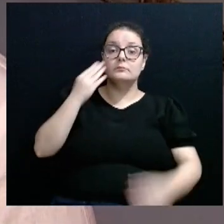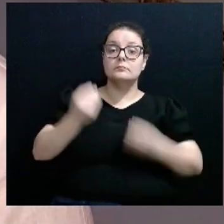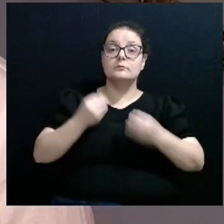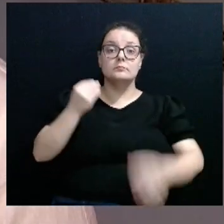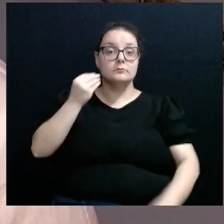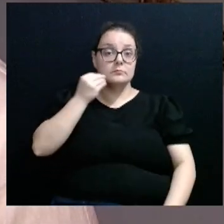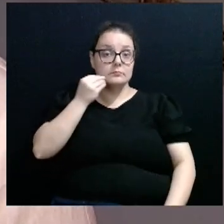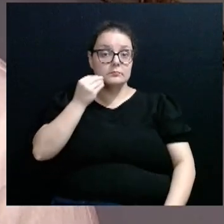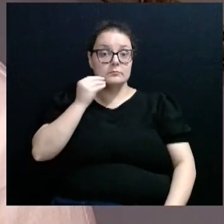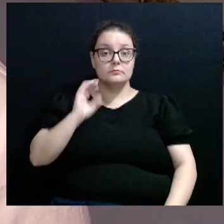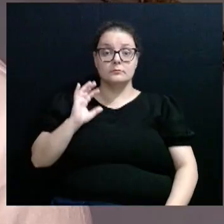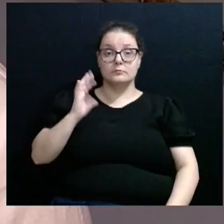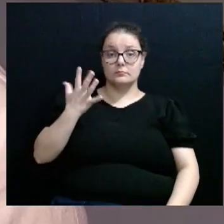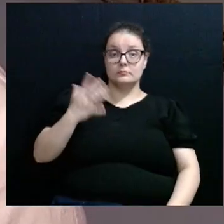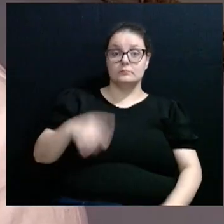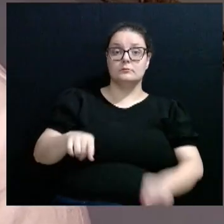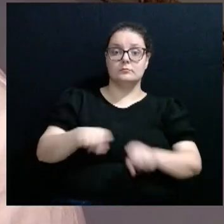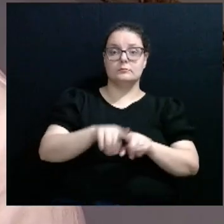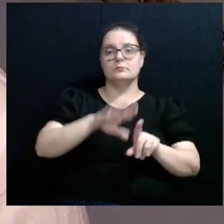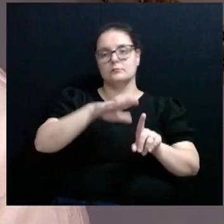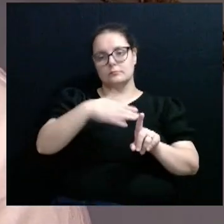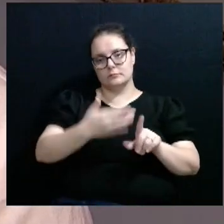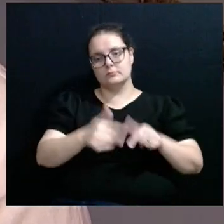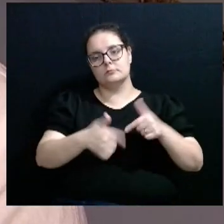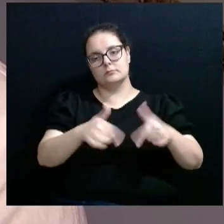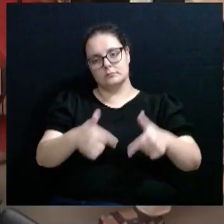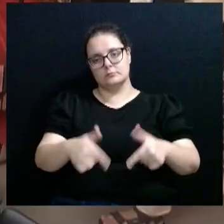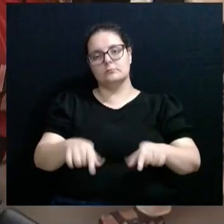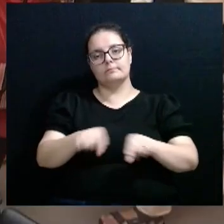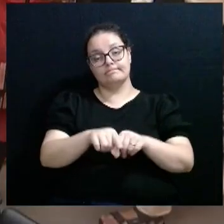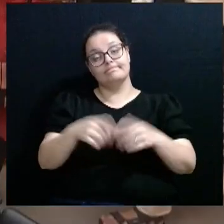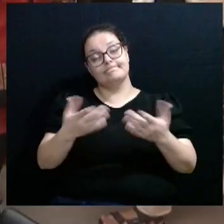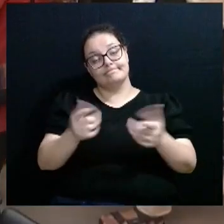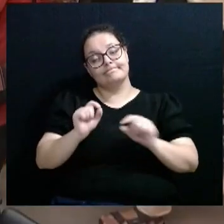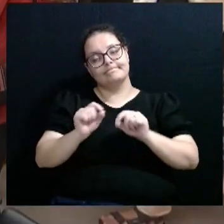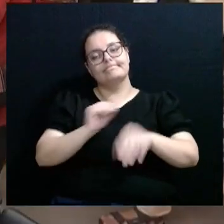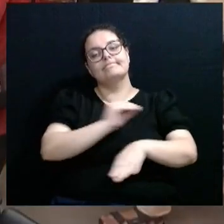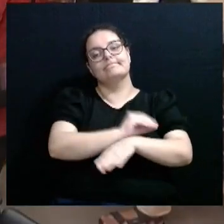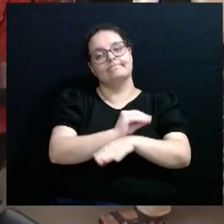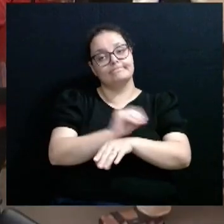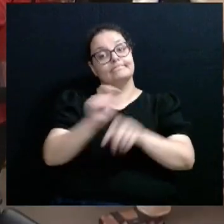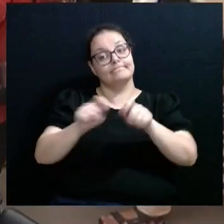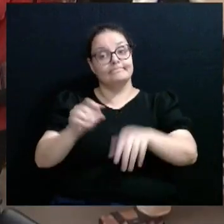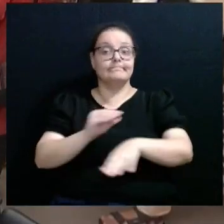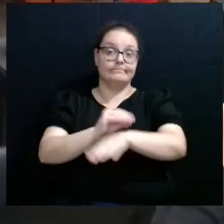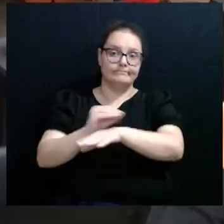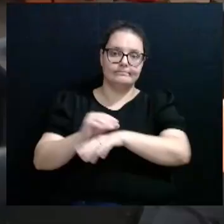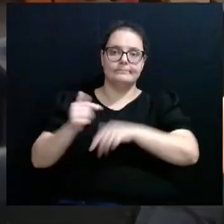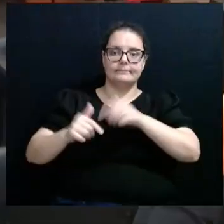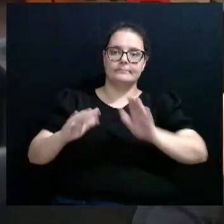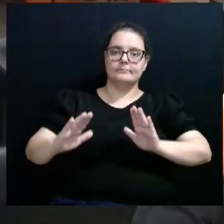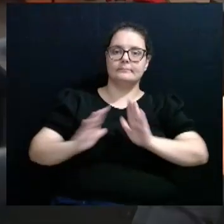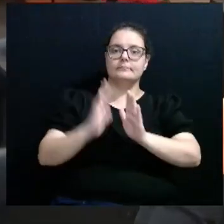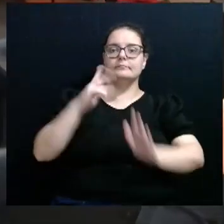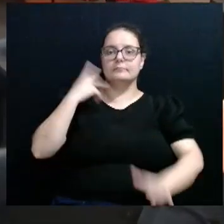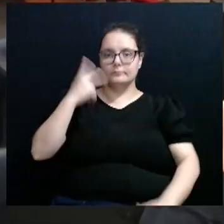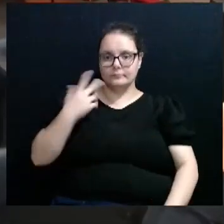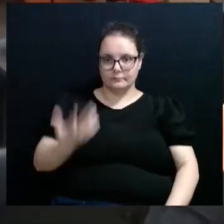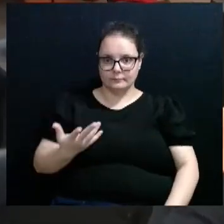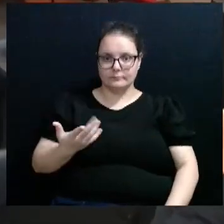também para homenagear os trabalhadores, né? Porque, afinal, quem cuida de quem cuida. Os trabalhos da Frente Parlamentar continuam